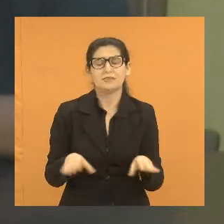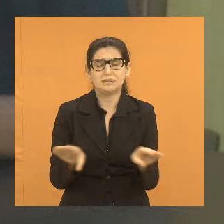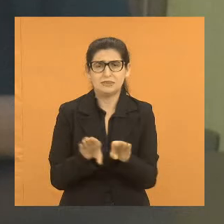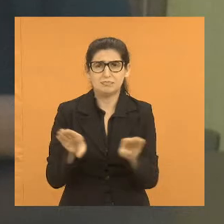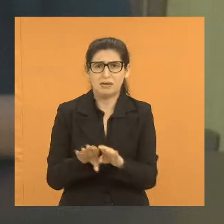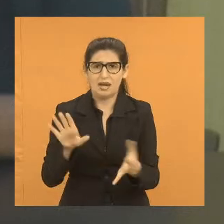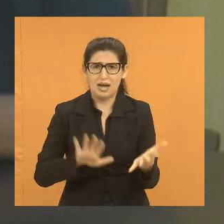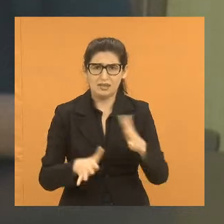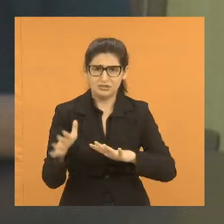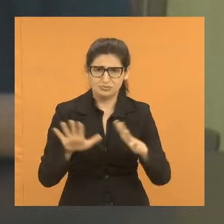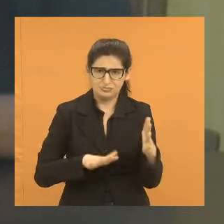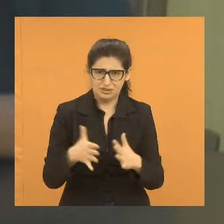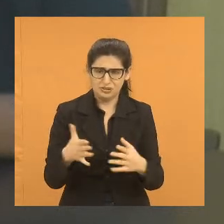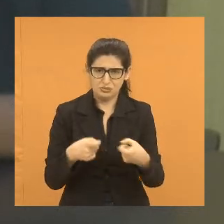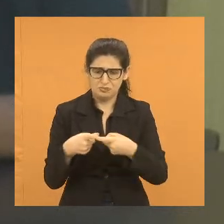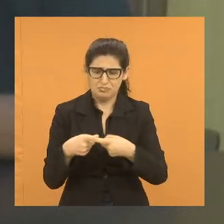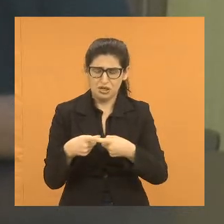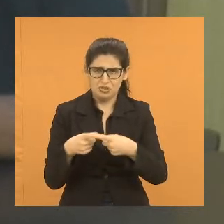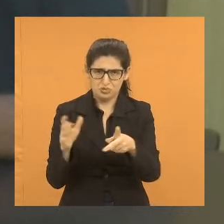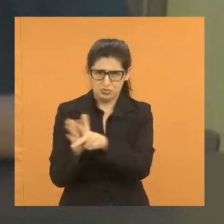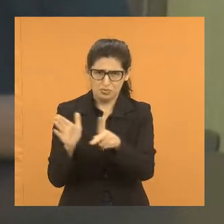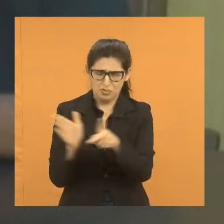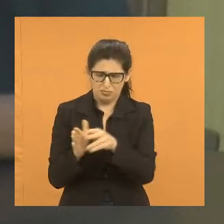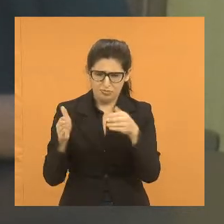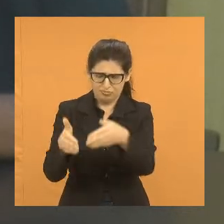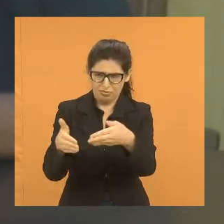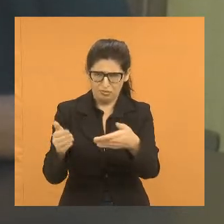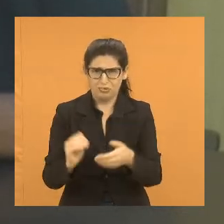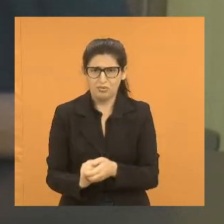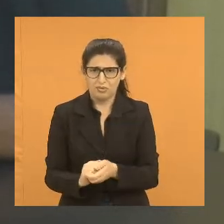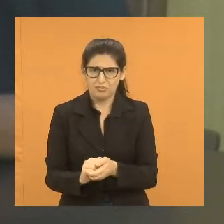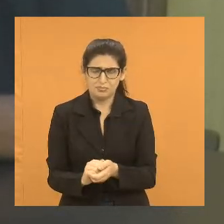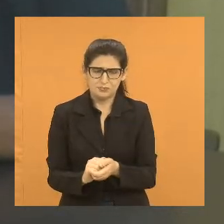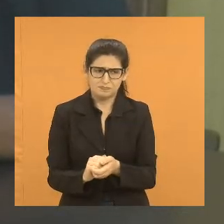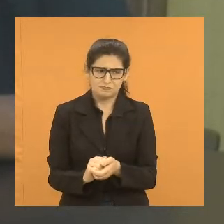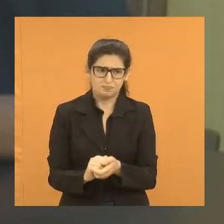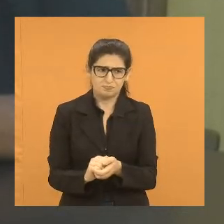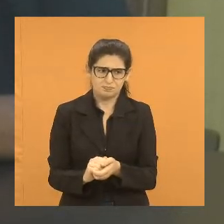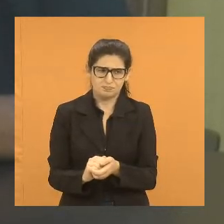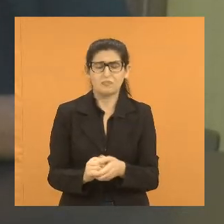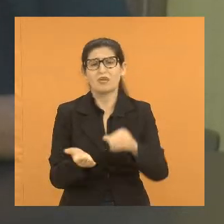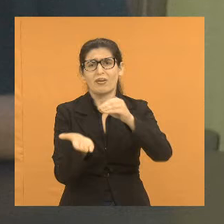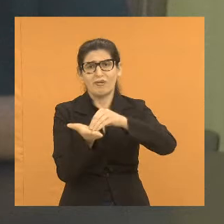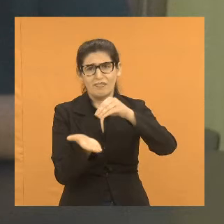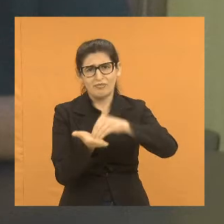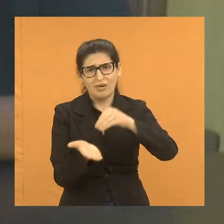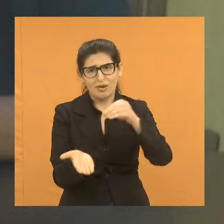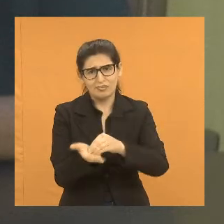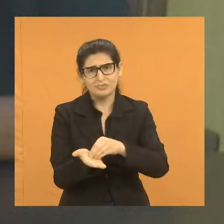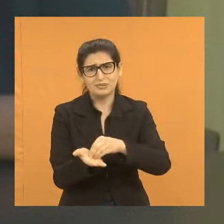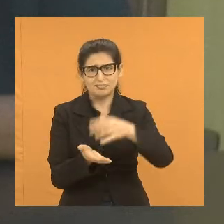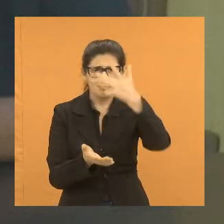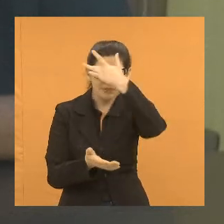no especialista, a gente vê o quanto falta a conscientização